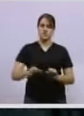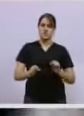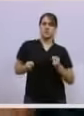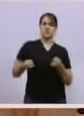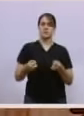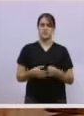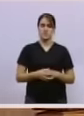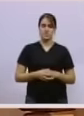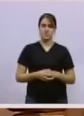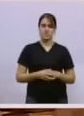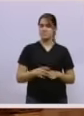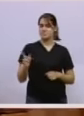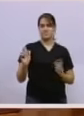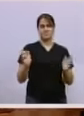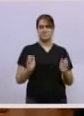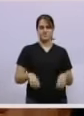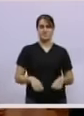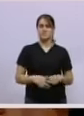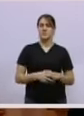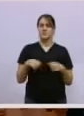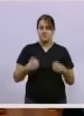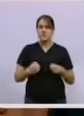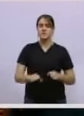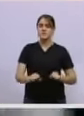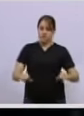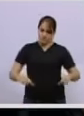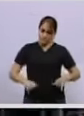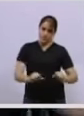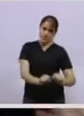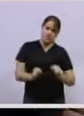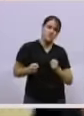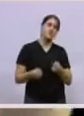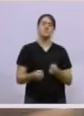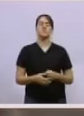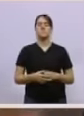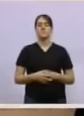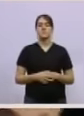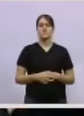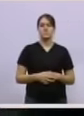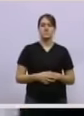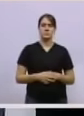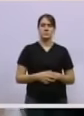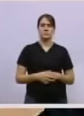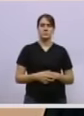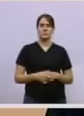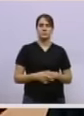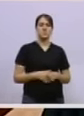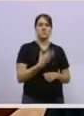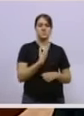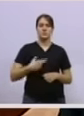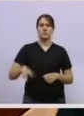na vida sem algum sacrifício? Não. E por isso que nas religiões há sempre o espaço para o